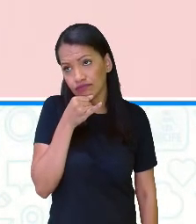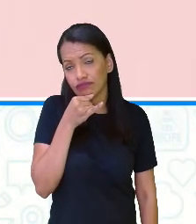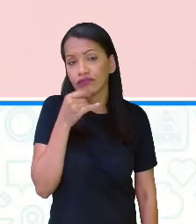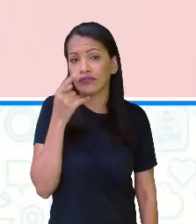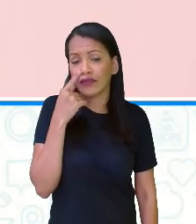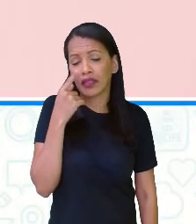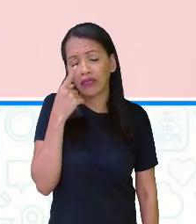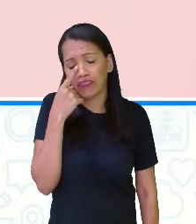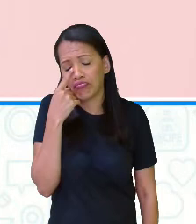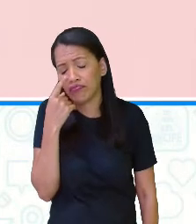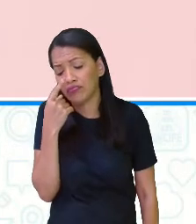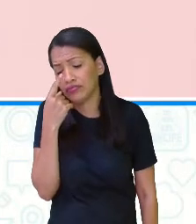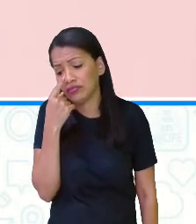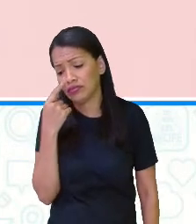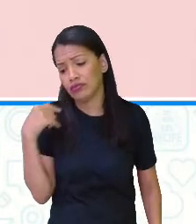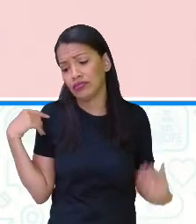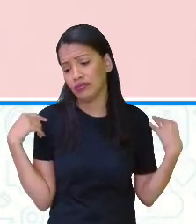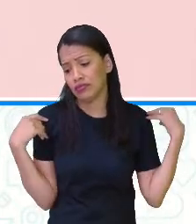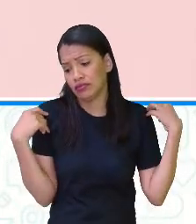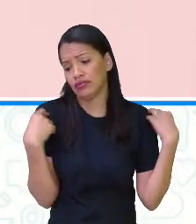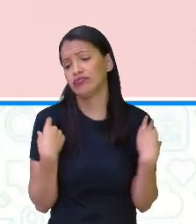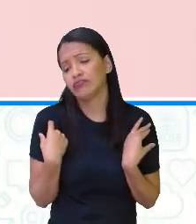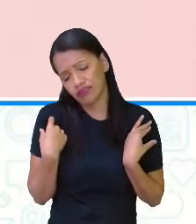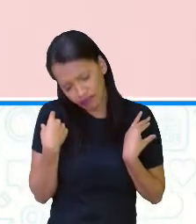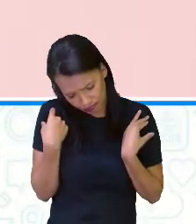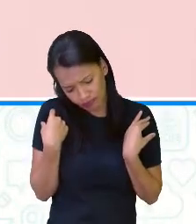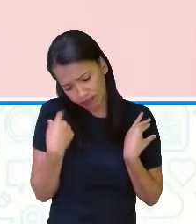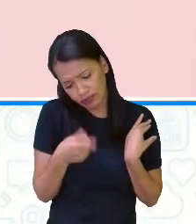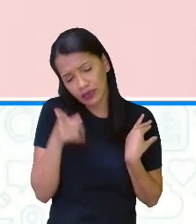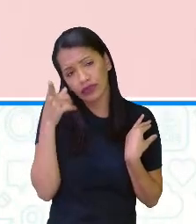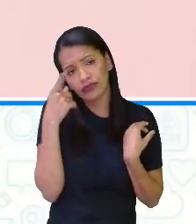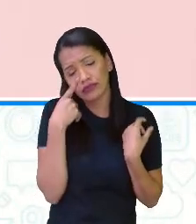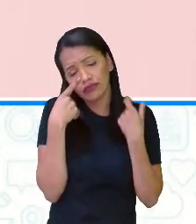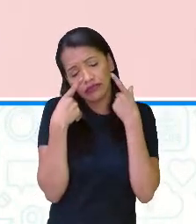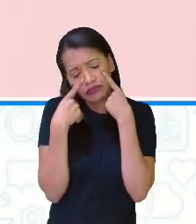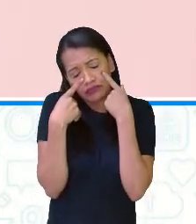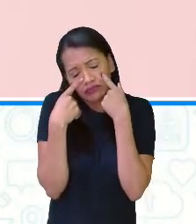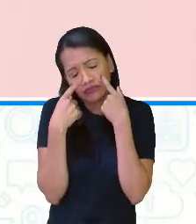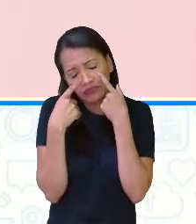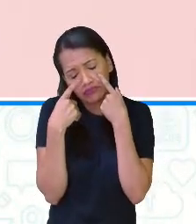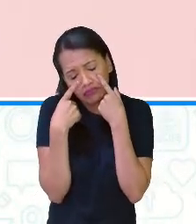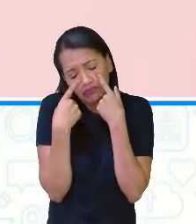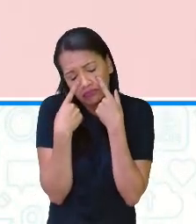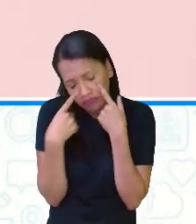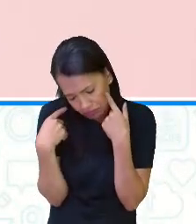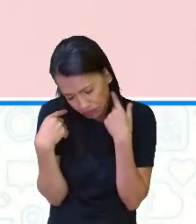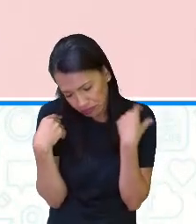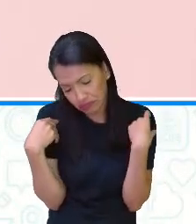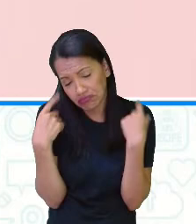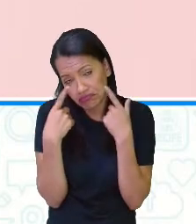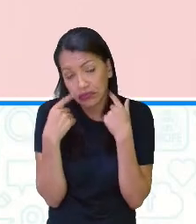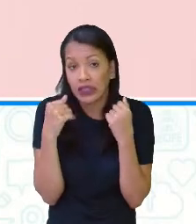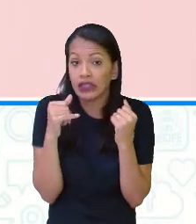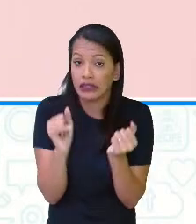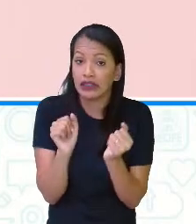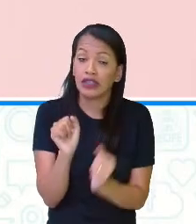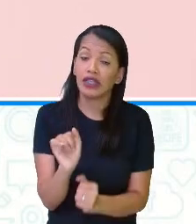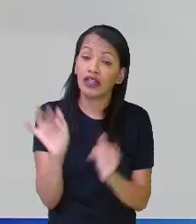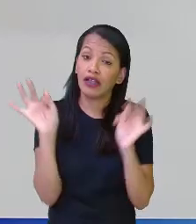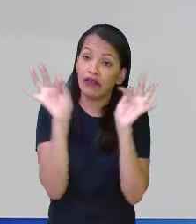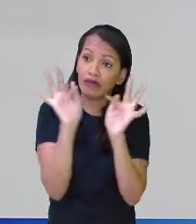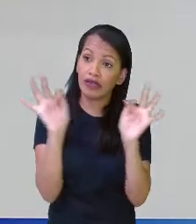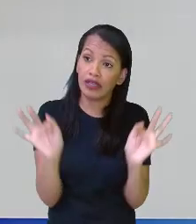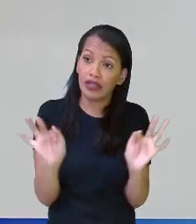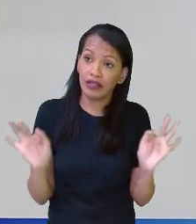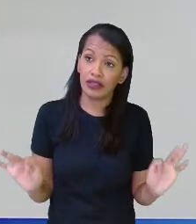ó, chorando, meio cabisbaixo, vai ficar com os ombros encolhidos. Se ele tá feliz, olha